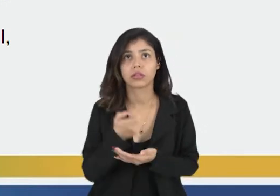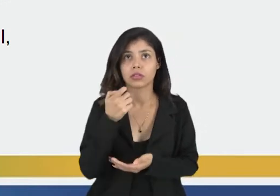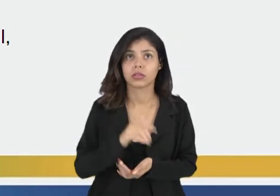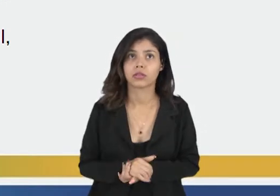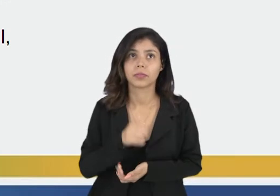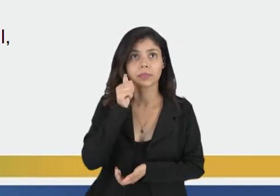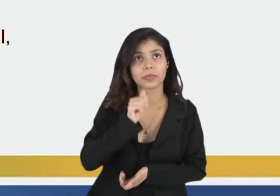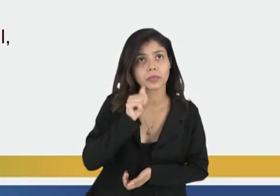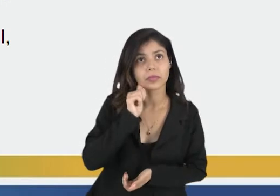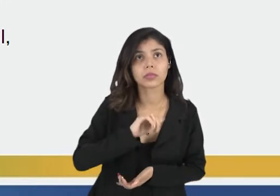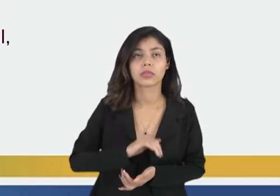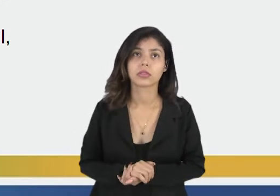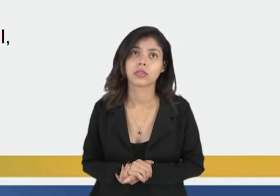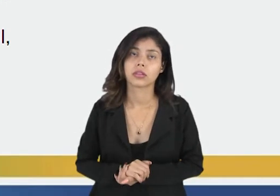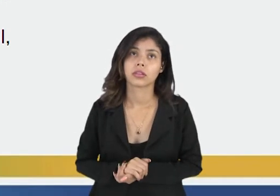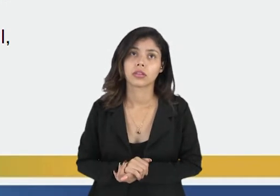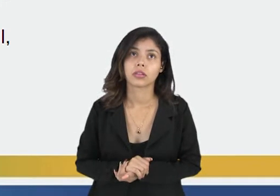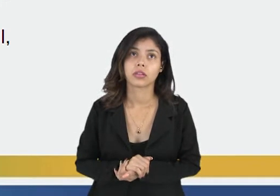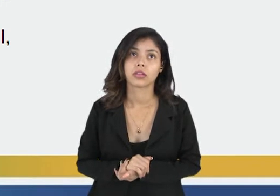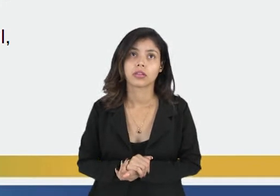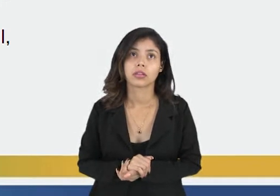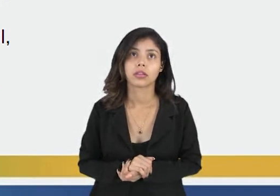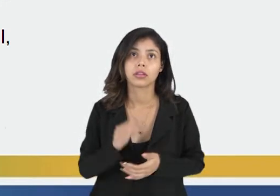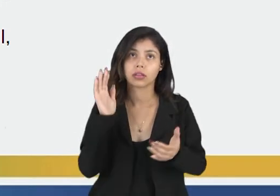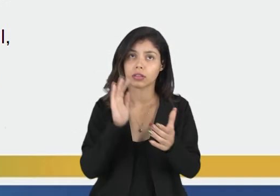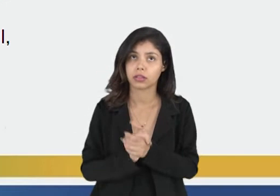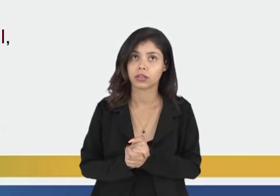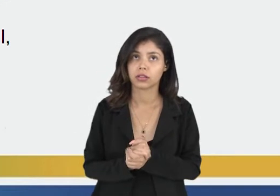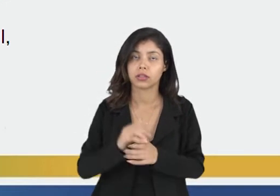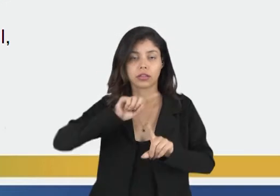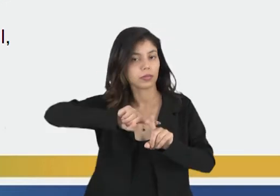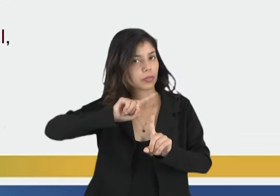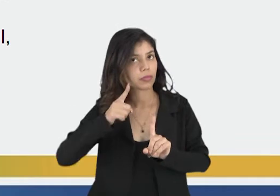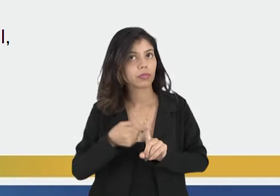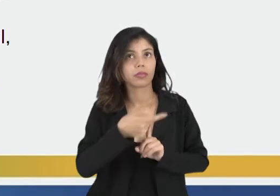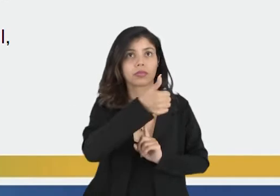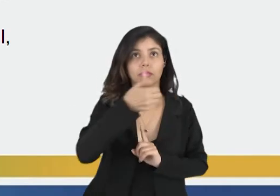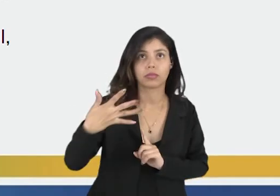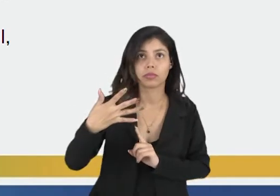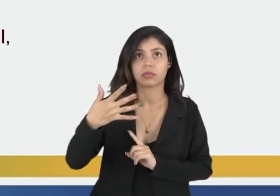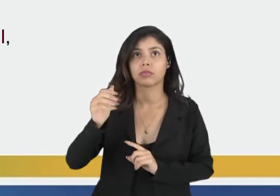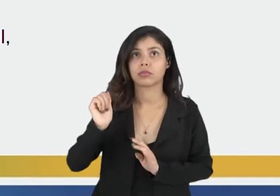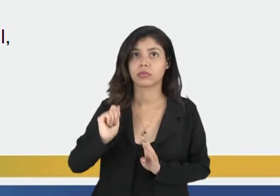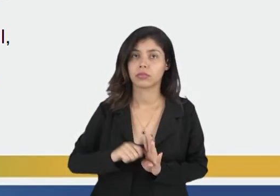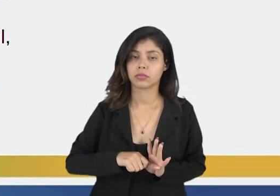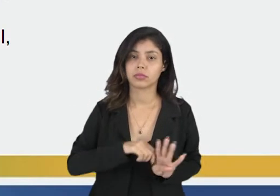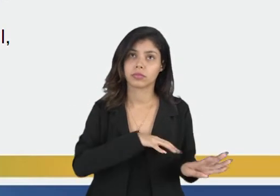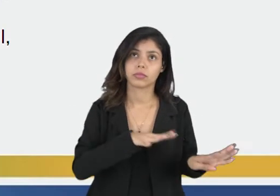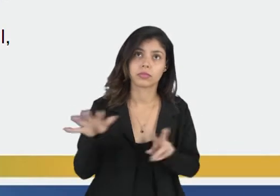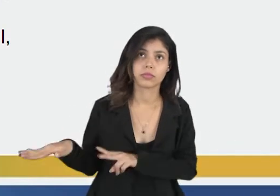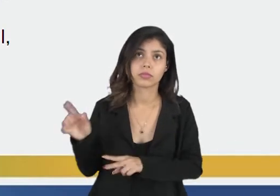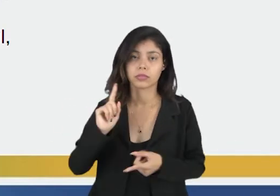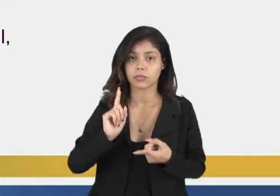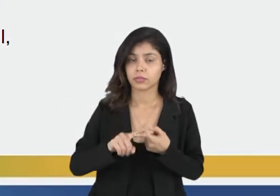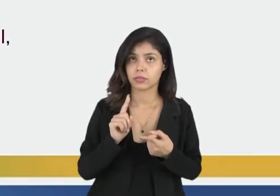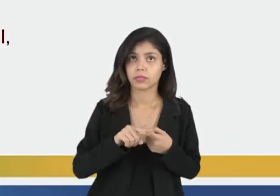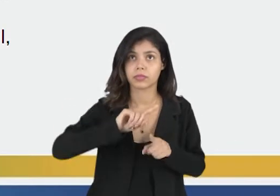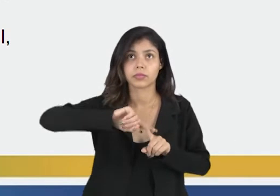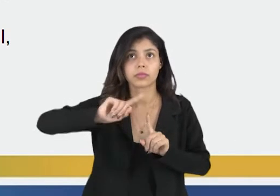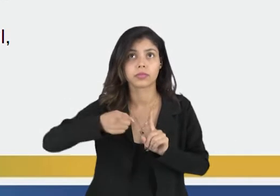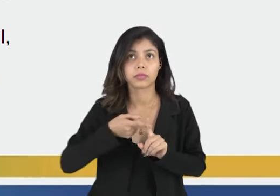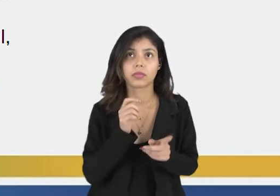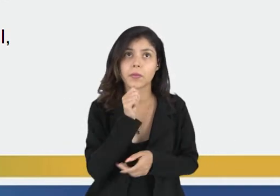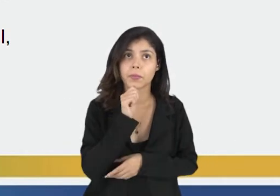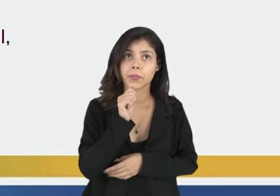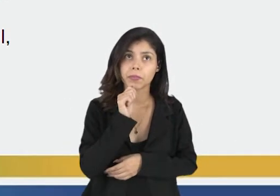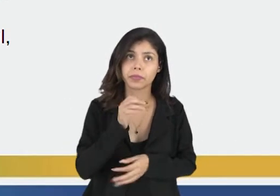tiro que atingiu a mulher. Kathleen era casada e estava grávida de 14 semanas do primeiro filho.